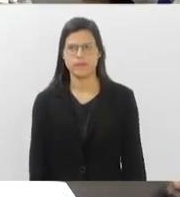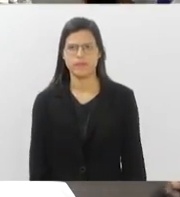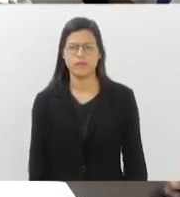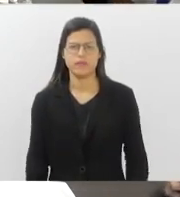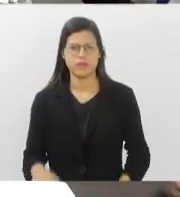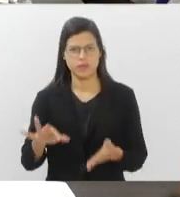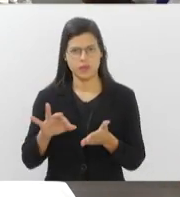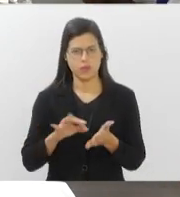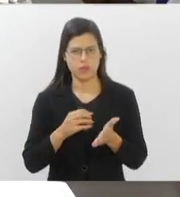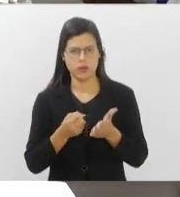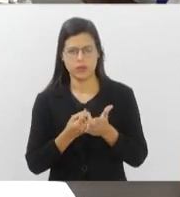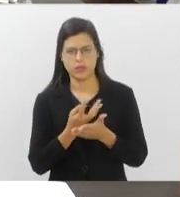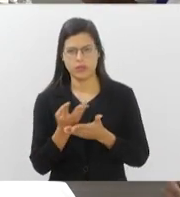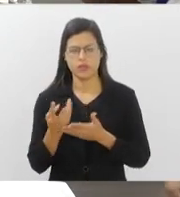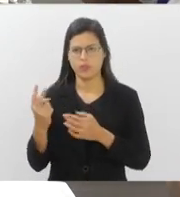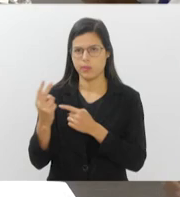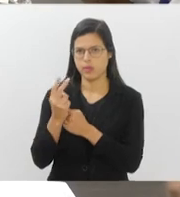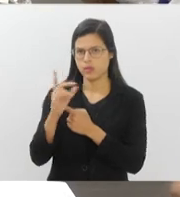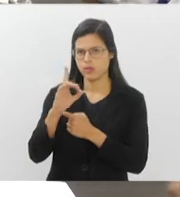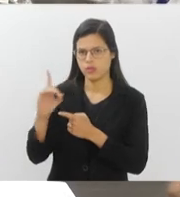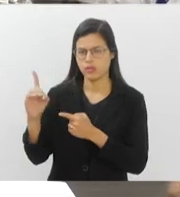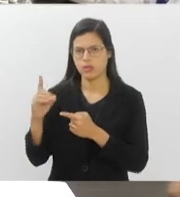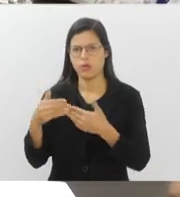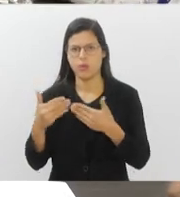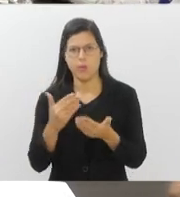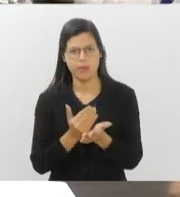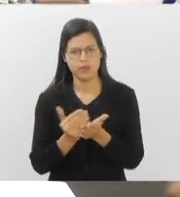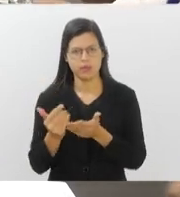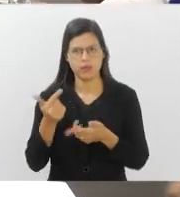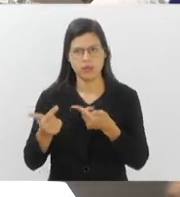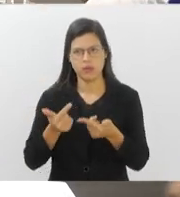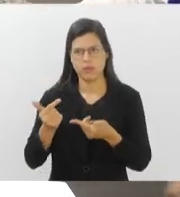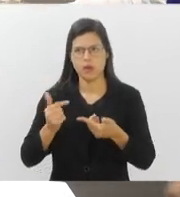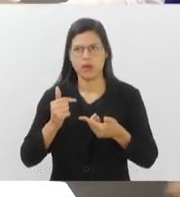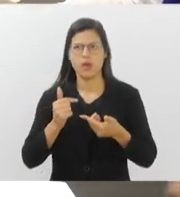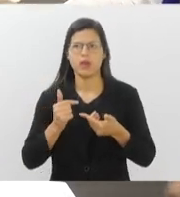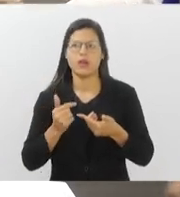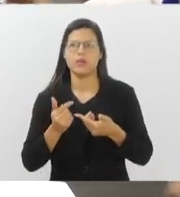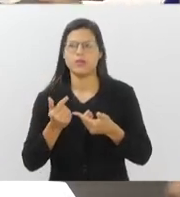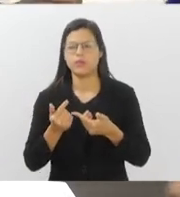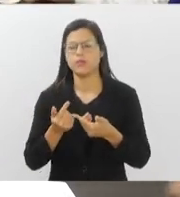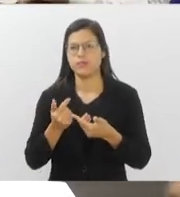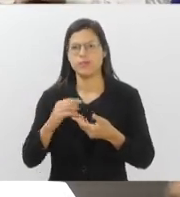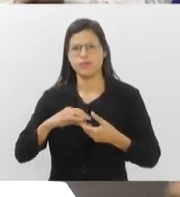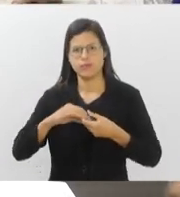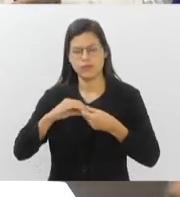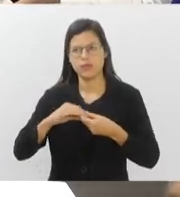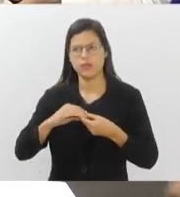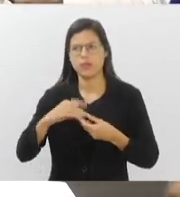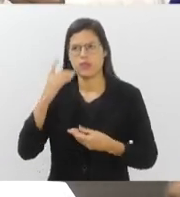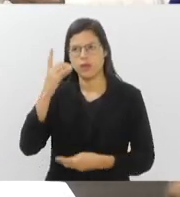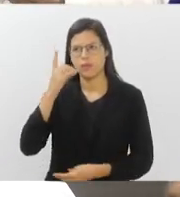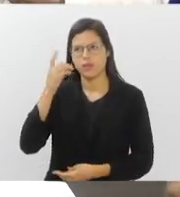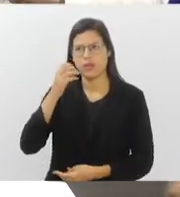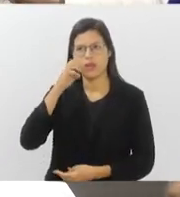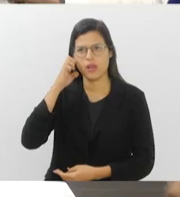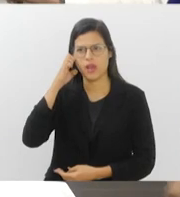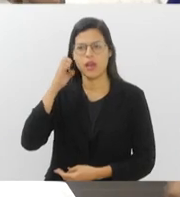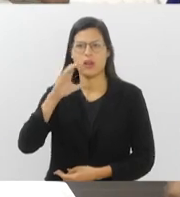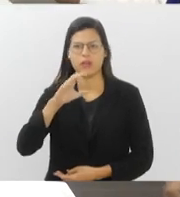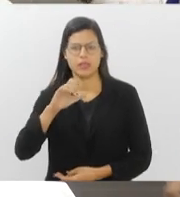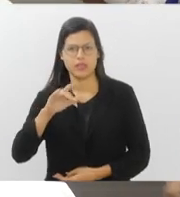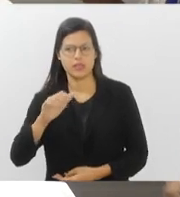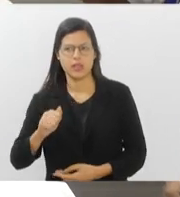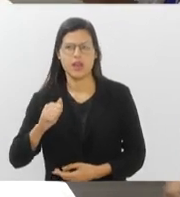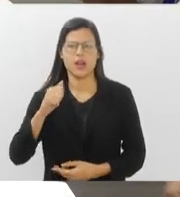Havendo número legal sobre a proteção de Deus, declaro abertos trabalhos, cumprimentando a deputada Élica Takimoto, deputada Célia Jordão, deputado Fred